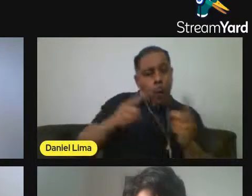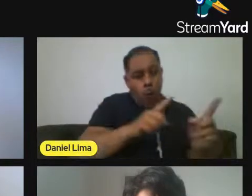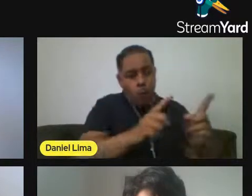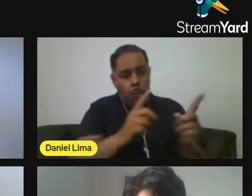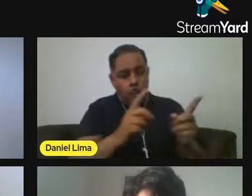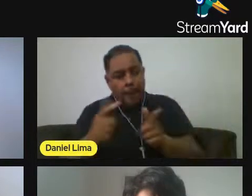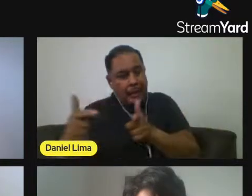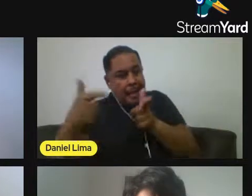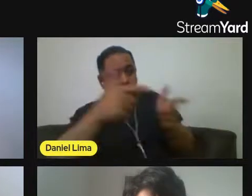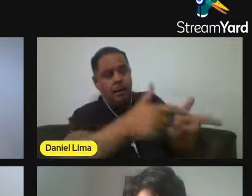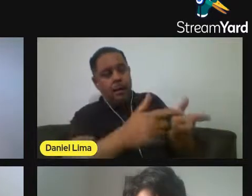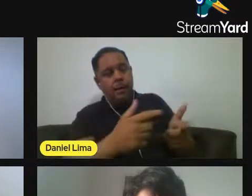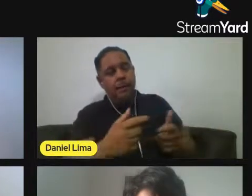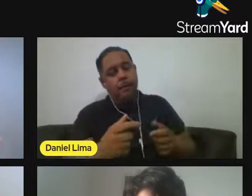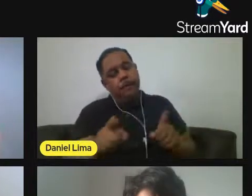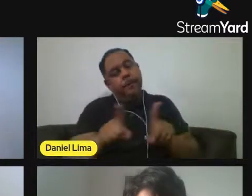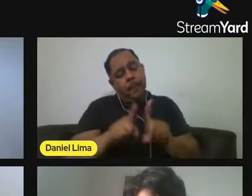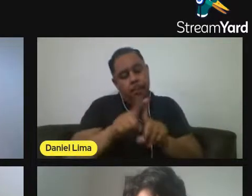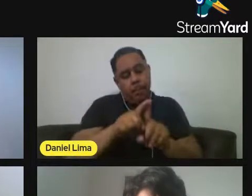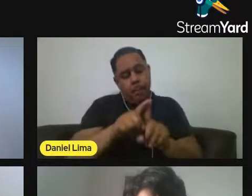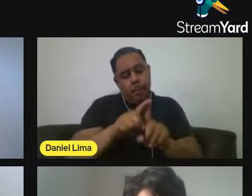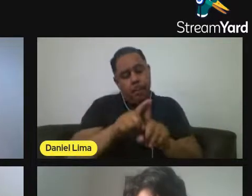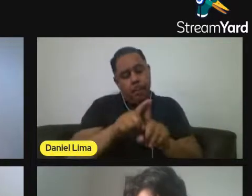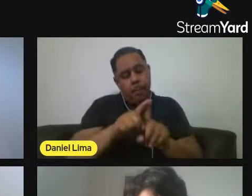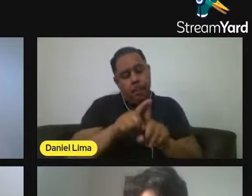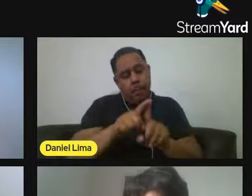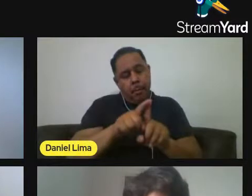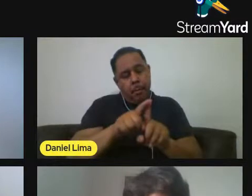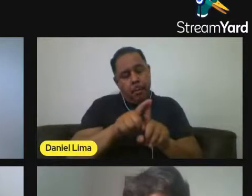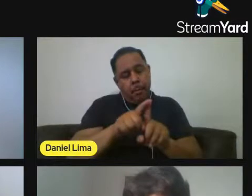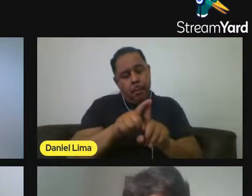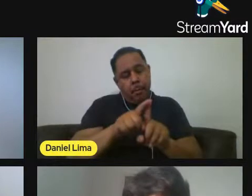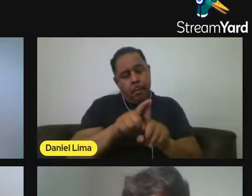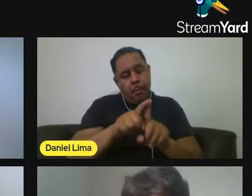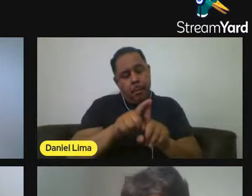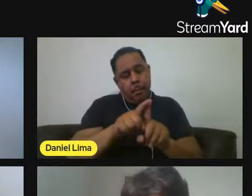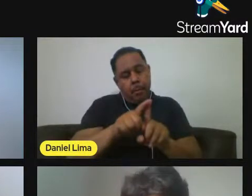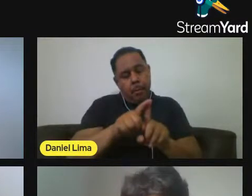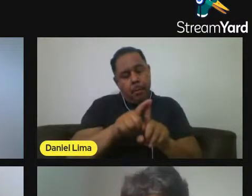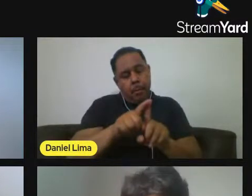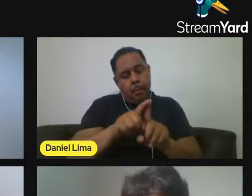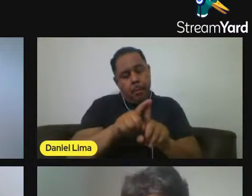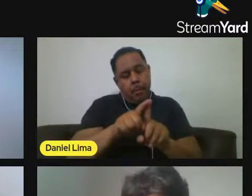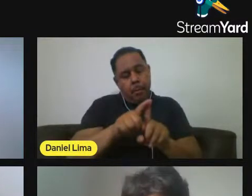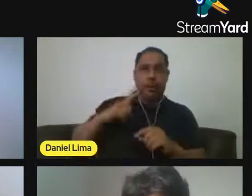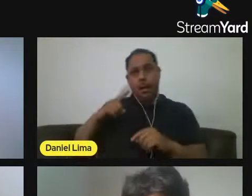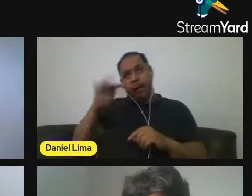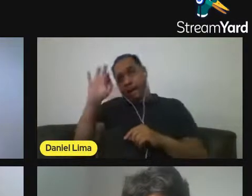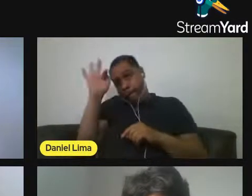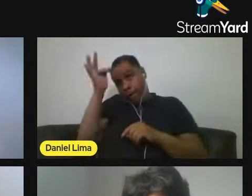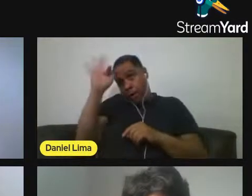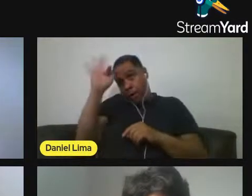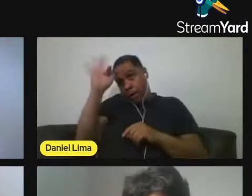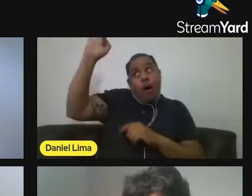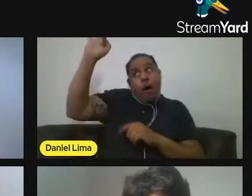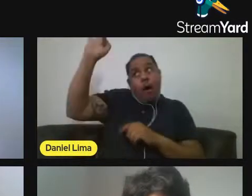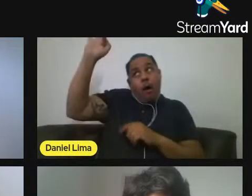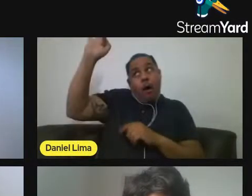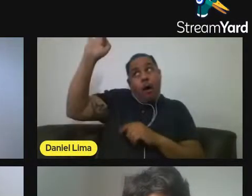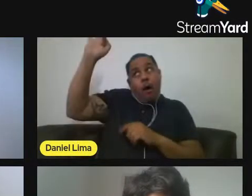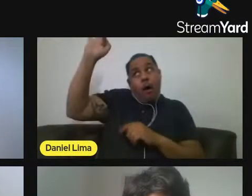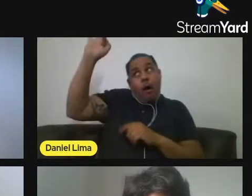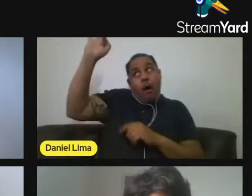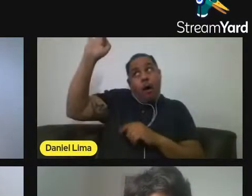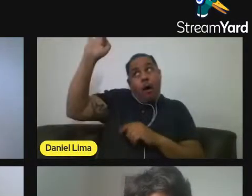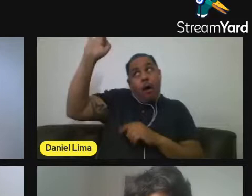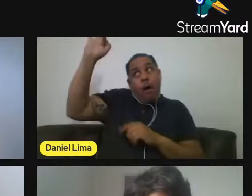E acho que outra perspectiva que é importante, além da filosófica, né, eu como um estudante de filosofia, eu acho que é